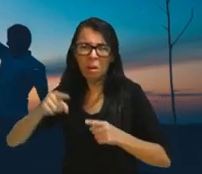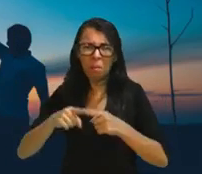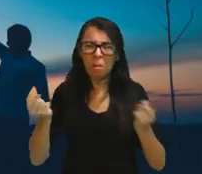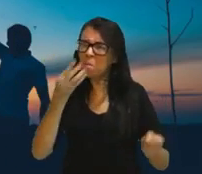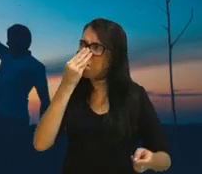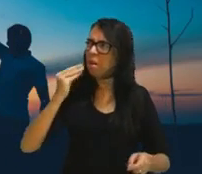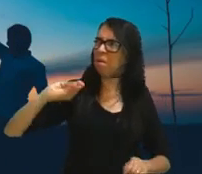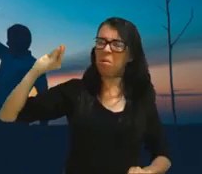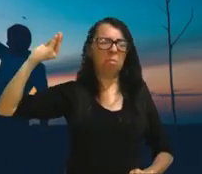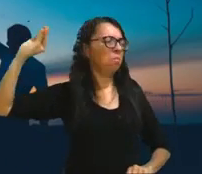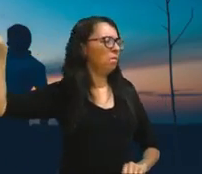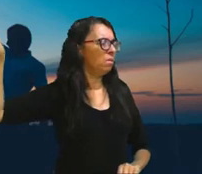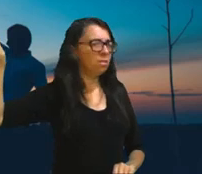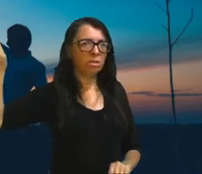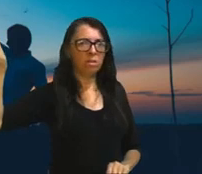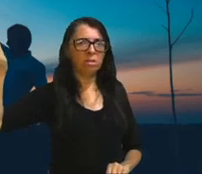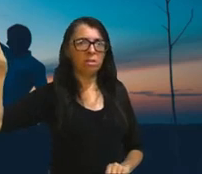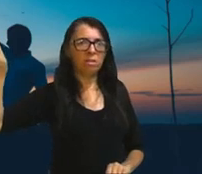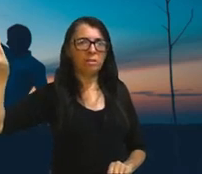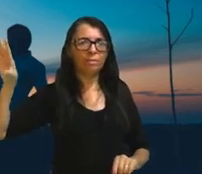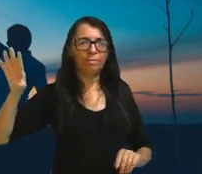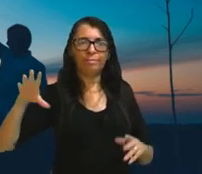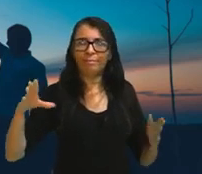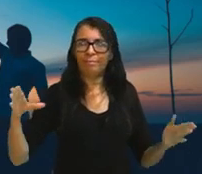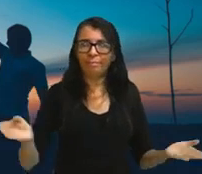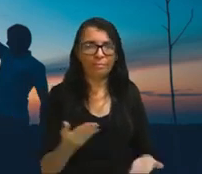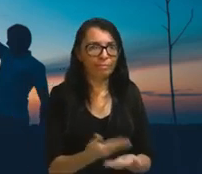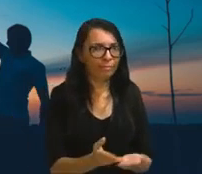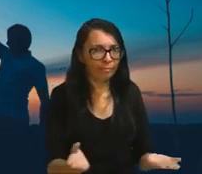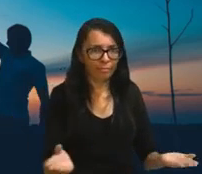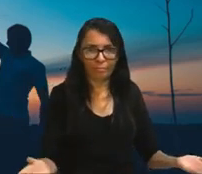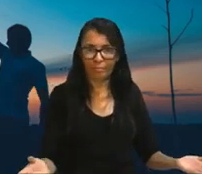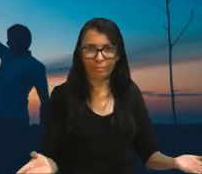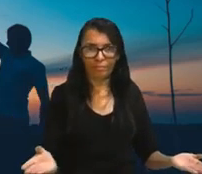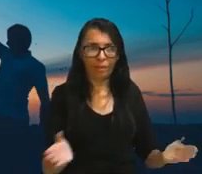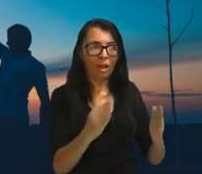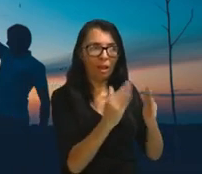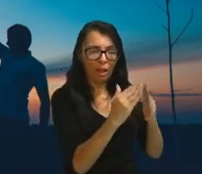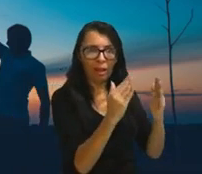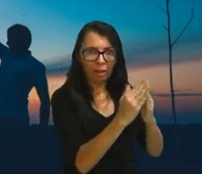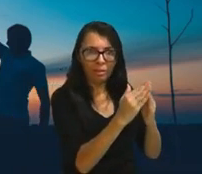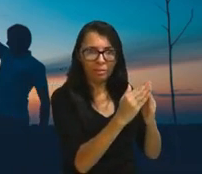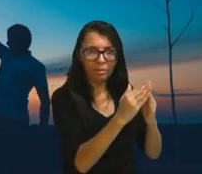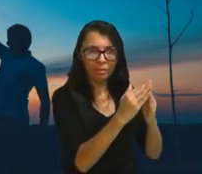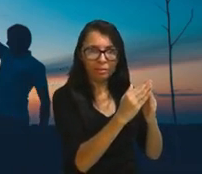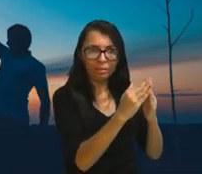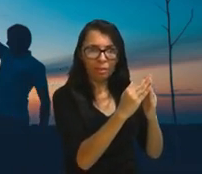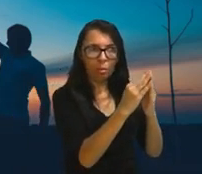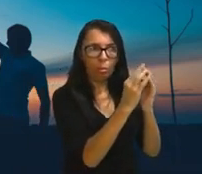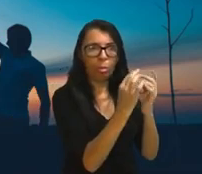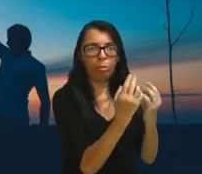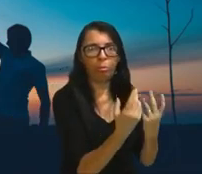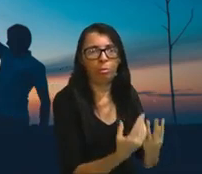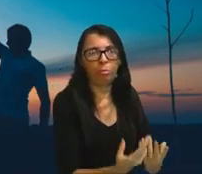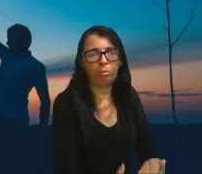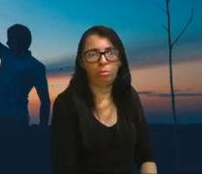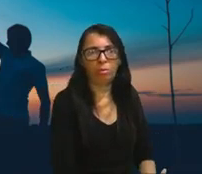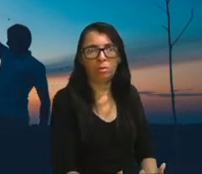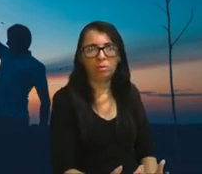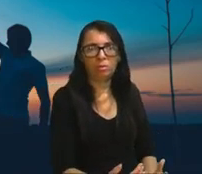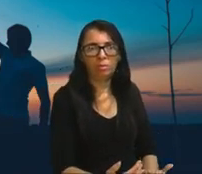caiu a chuva, transbordaram os rios, sopraram os ventos, deram ímpeto contra aquela